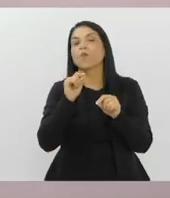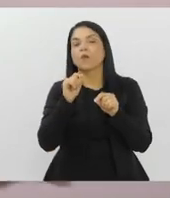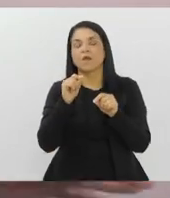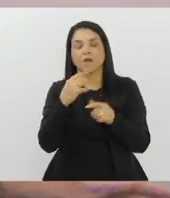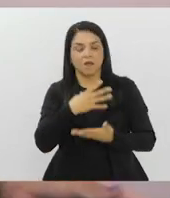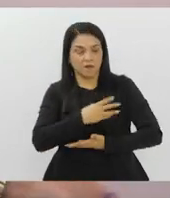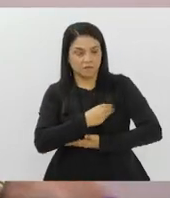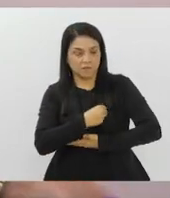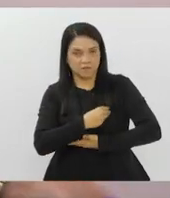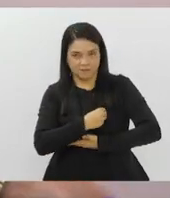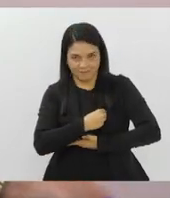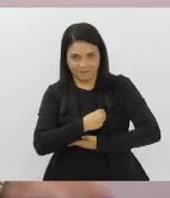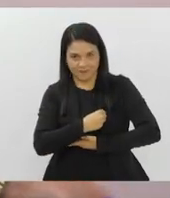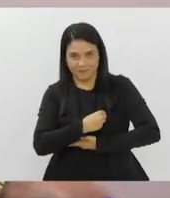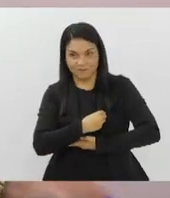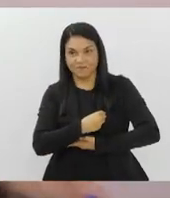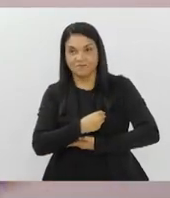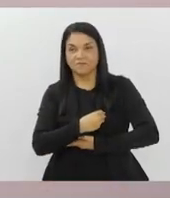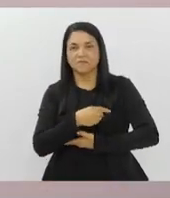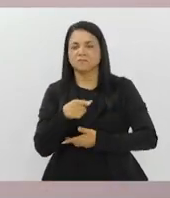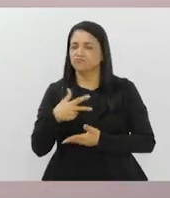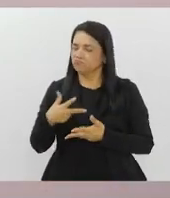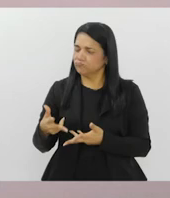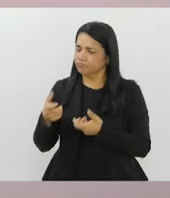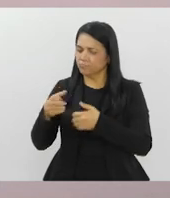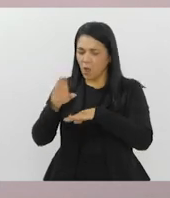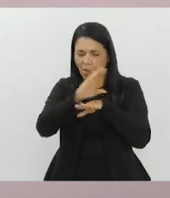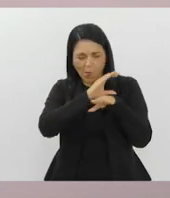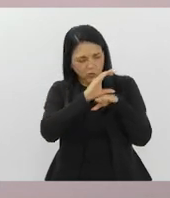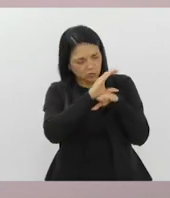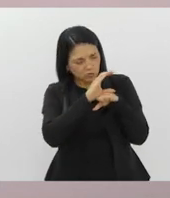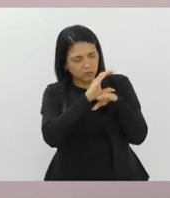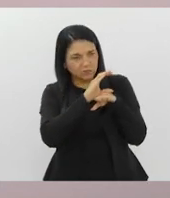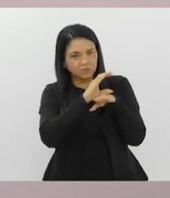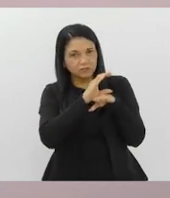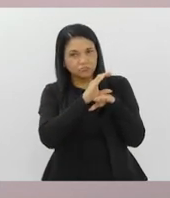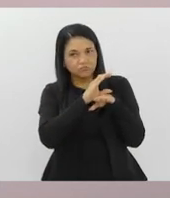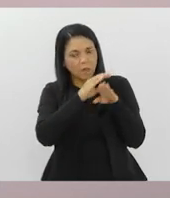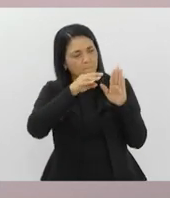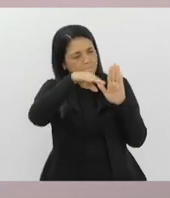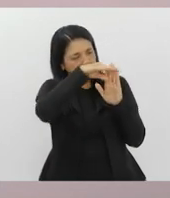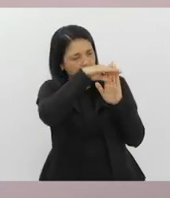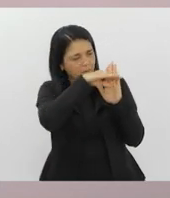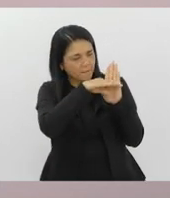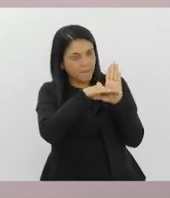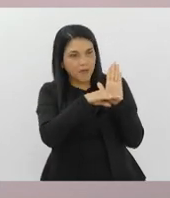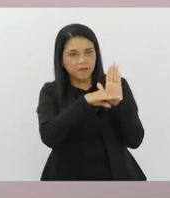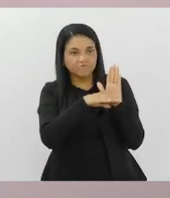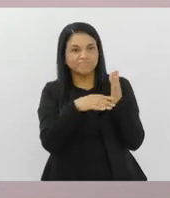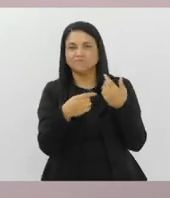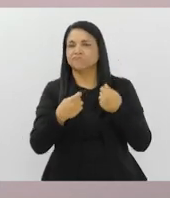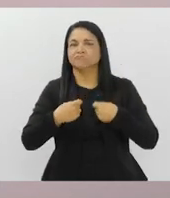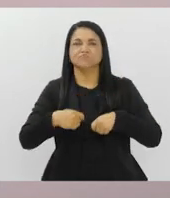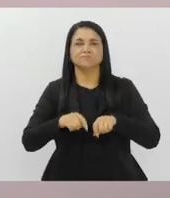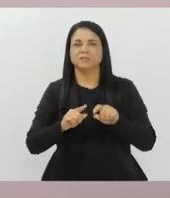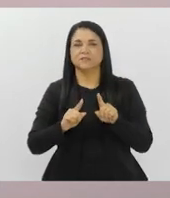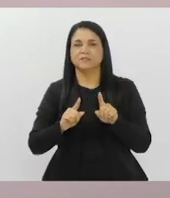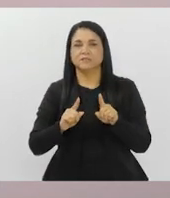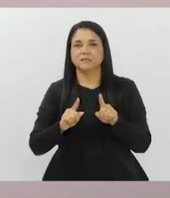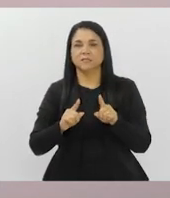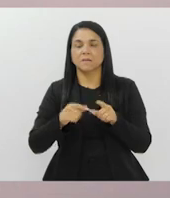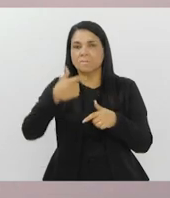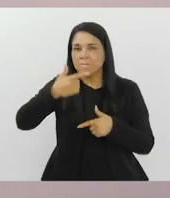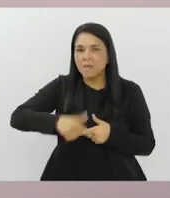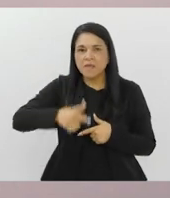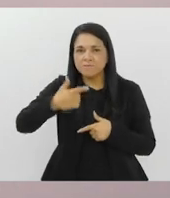materno. Porque, às vezes, a gente olha a nossa Constituição, está tudo ali. A gente não precisaria, em tese, que fazer